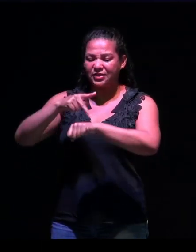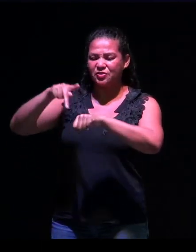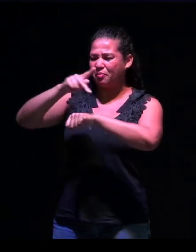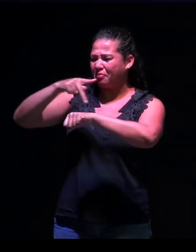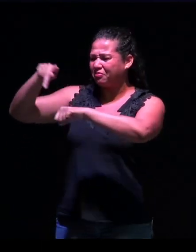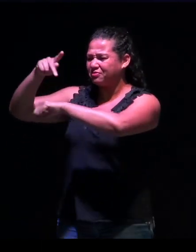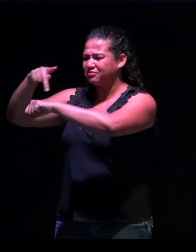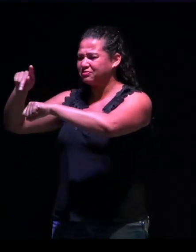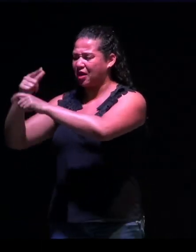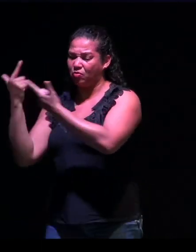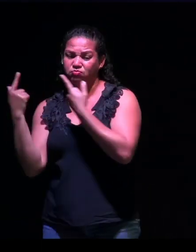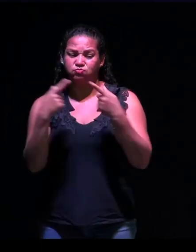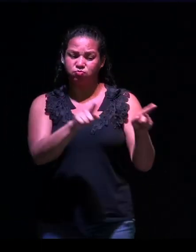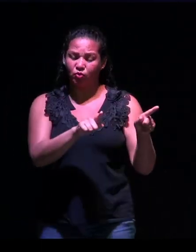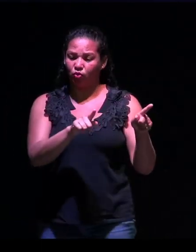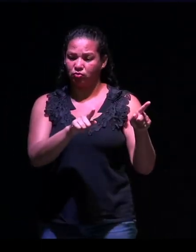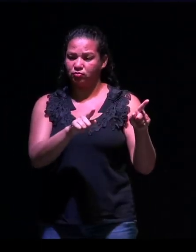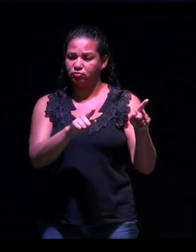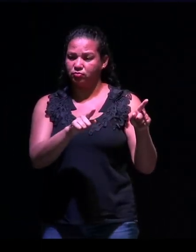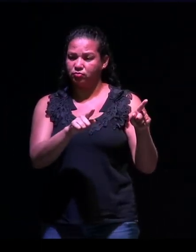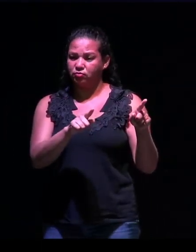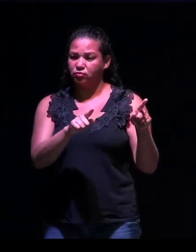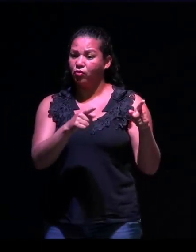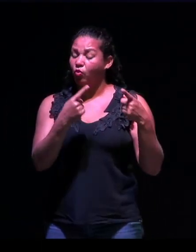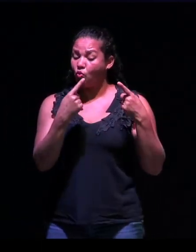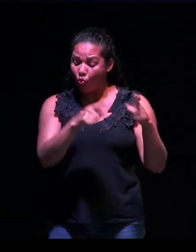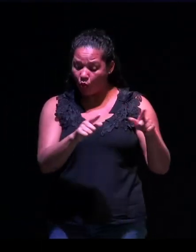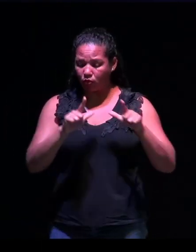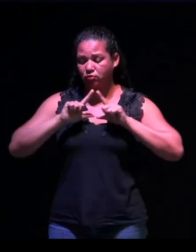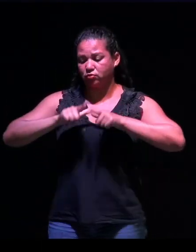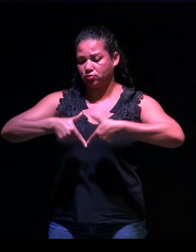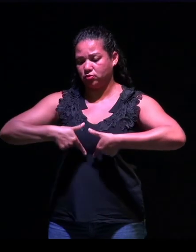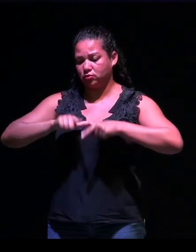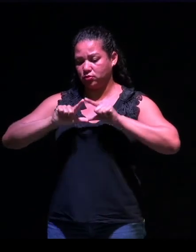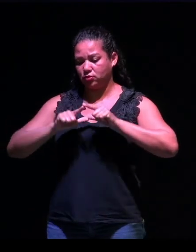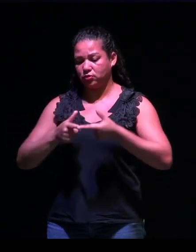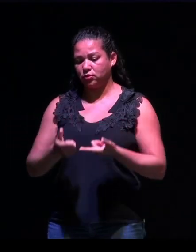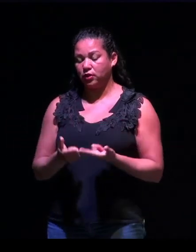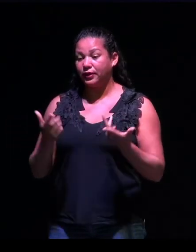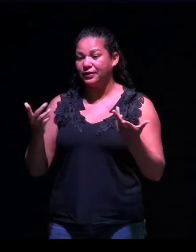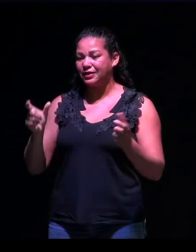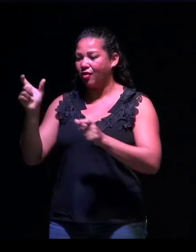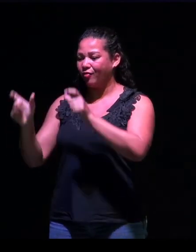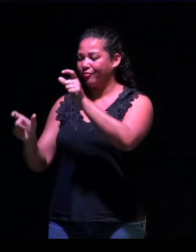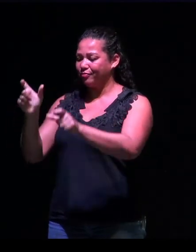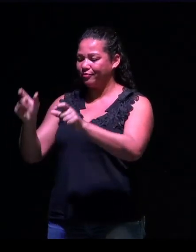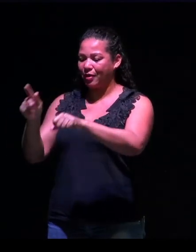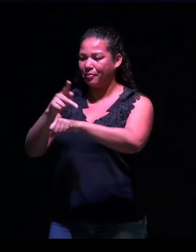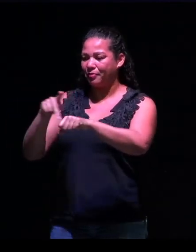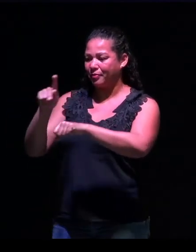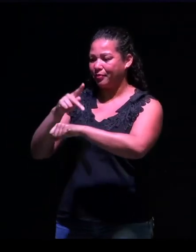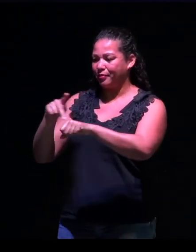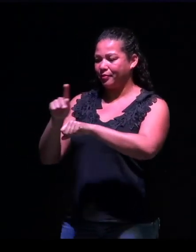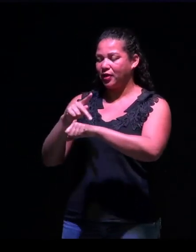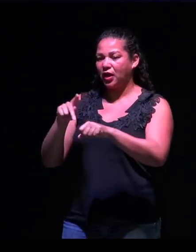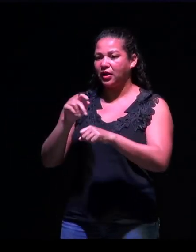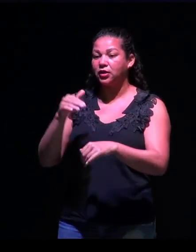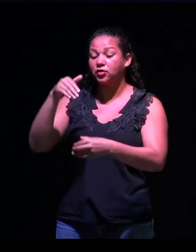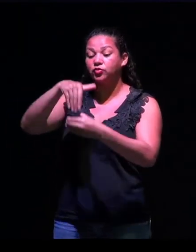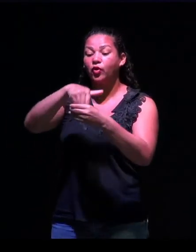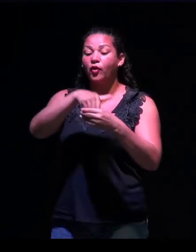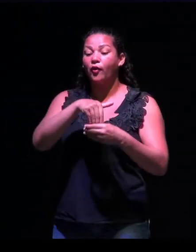nação da terra normalmente é contra o povo de Deus, eles começaram a votação e quando estava